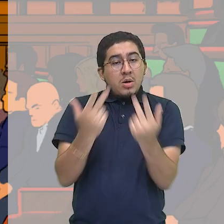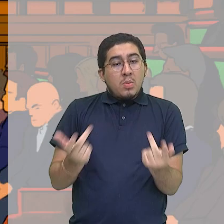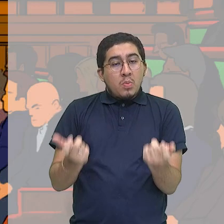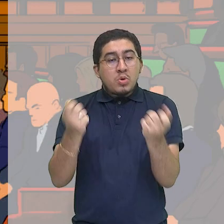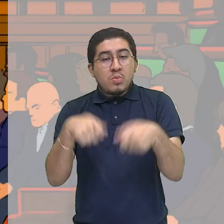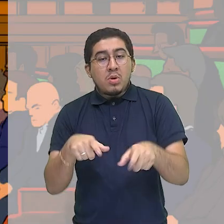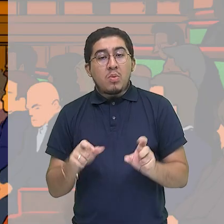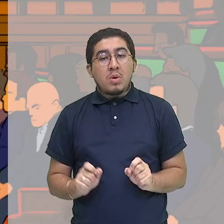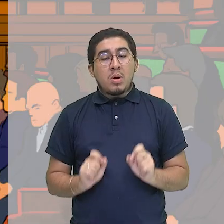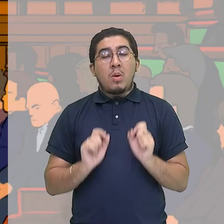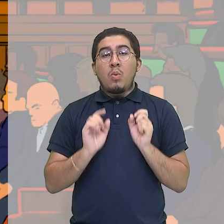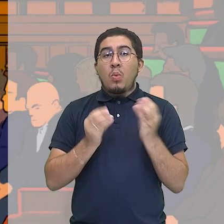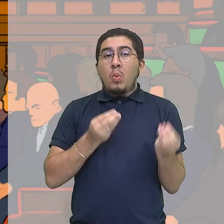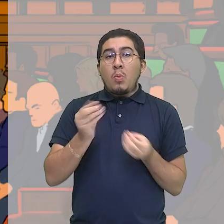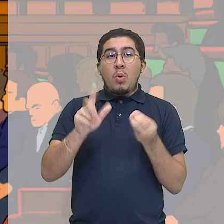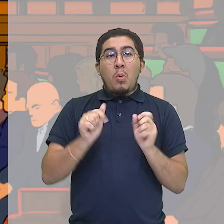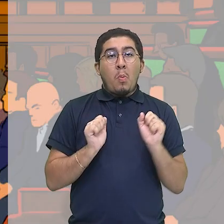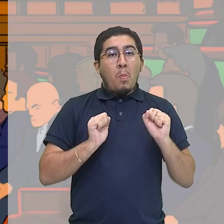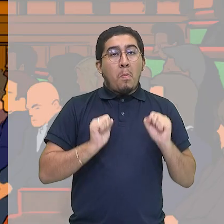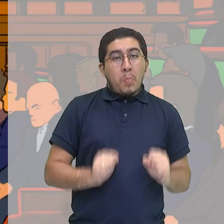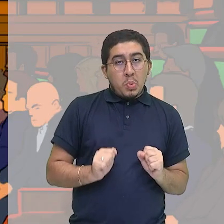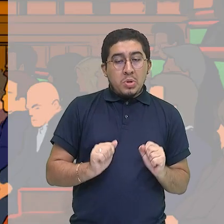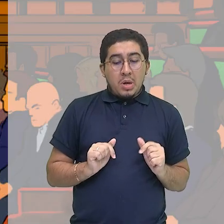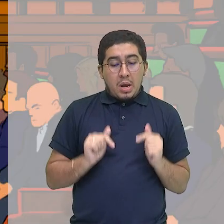o poder político é